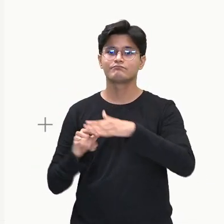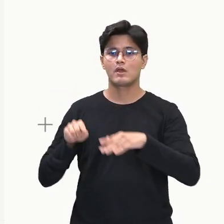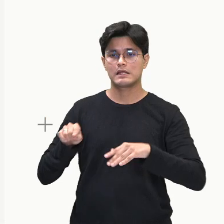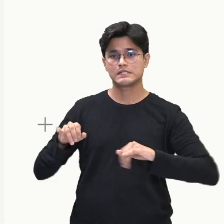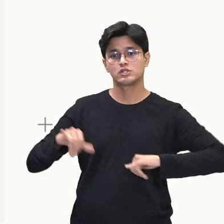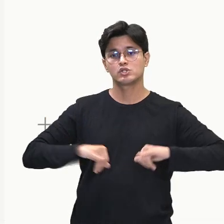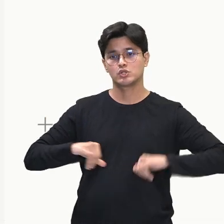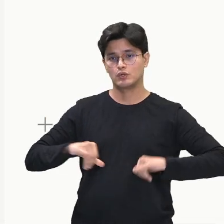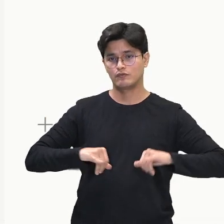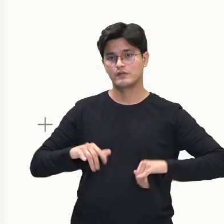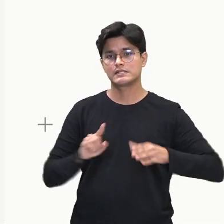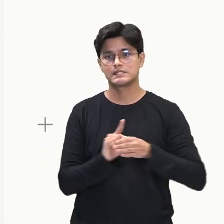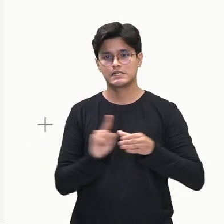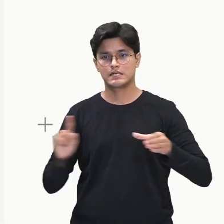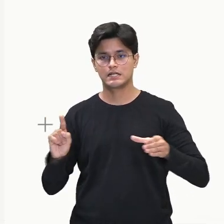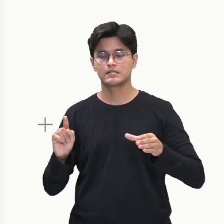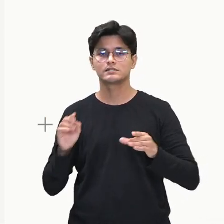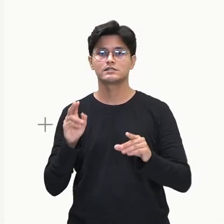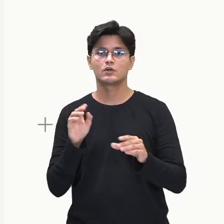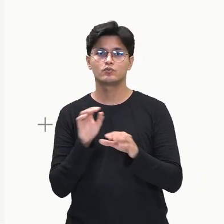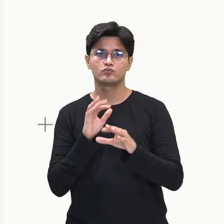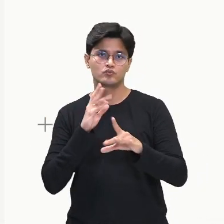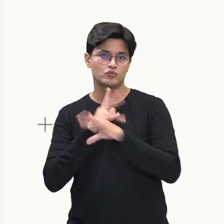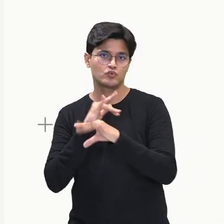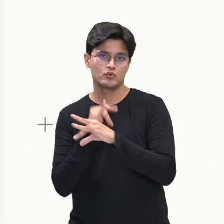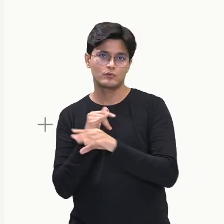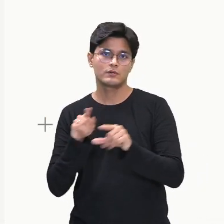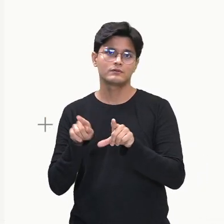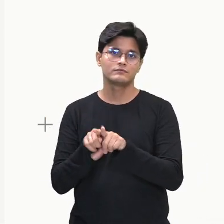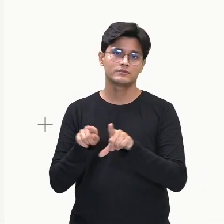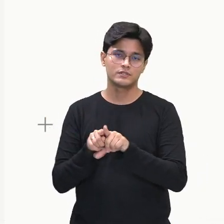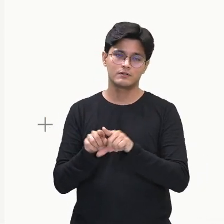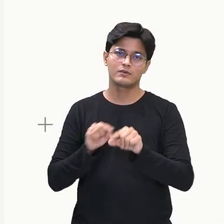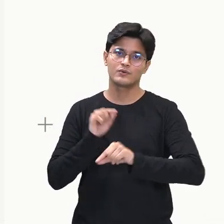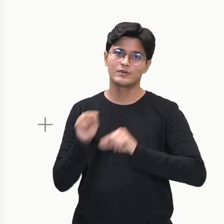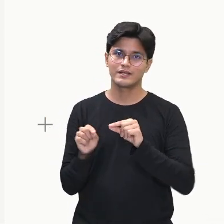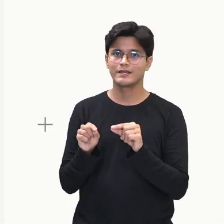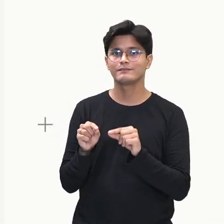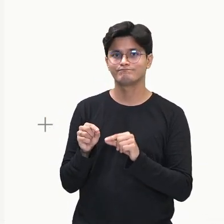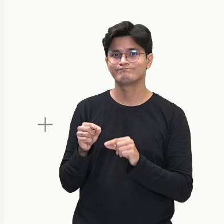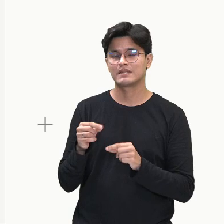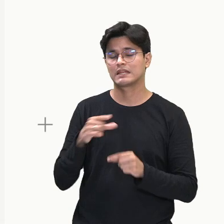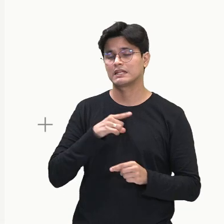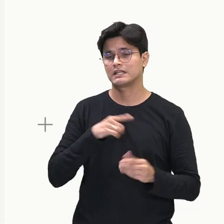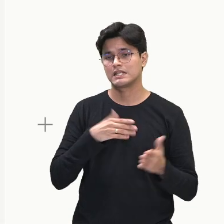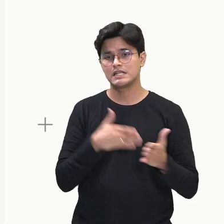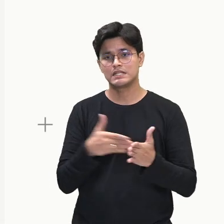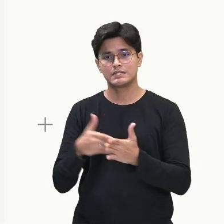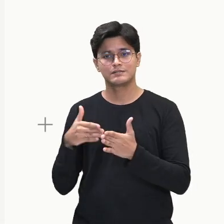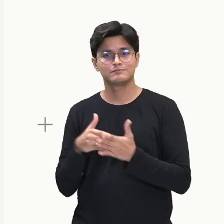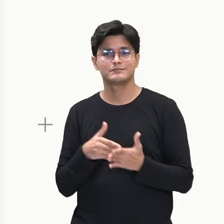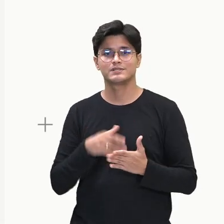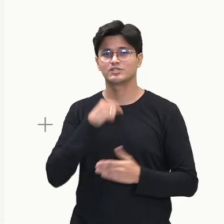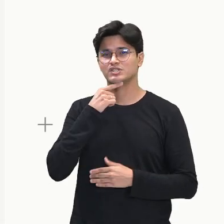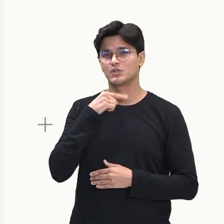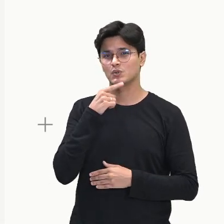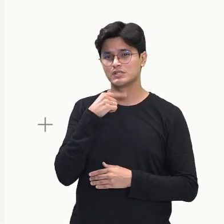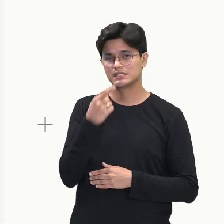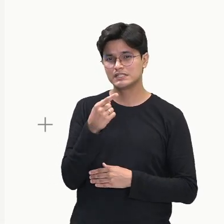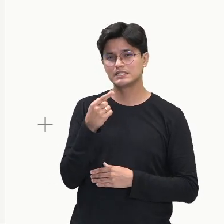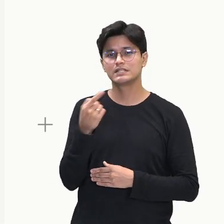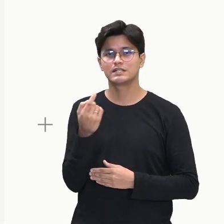segregação urbana, eles estão sendo alijados do acesso ali aos serviços básicos, não é